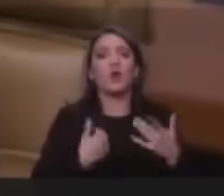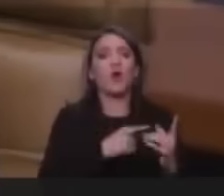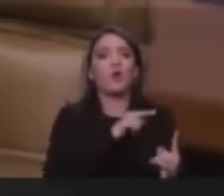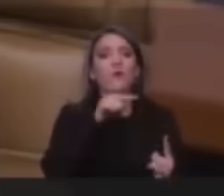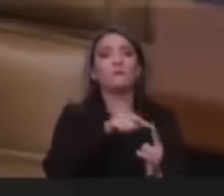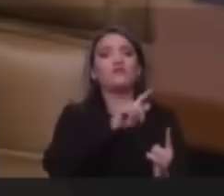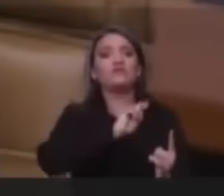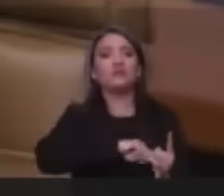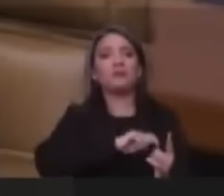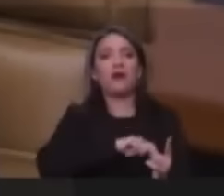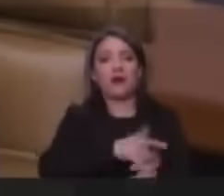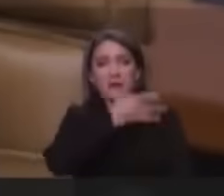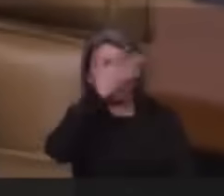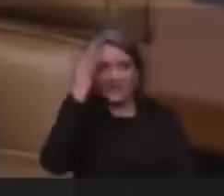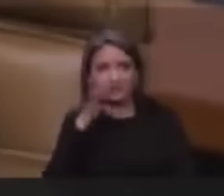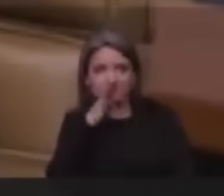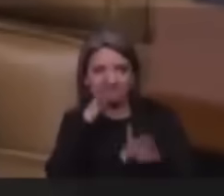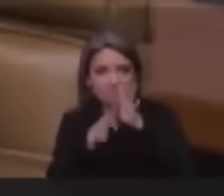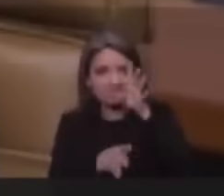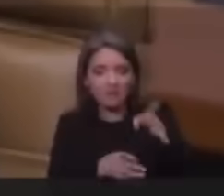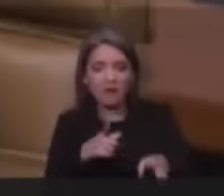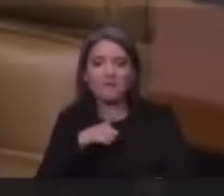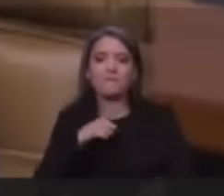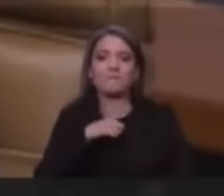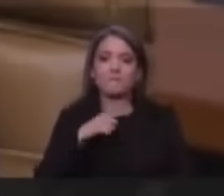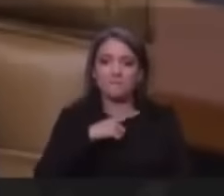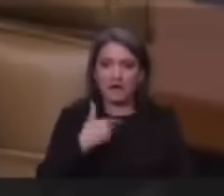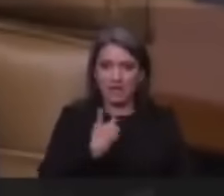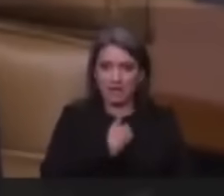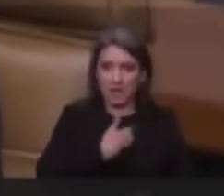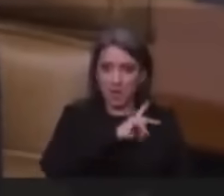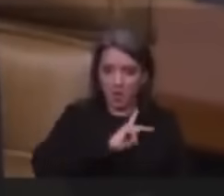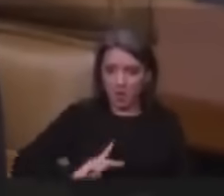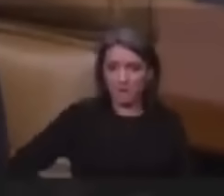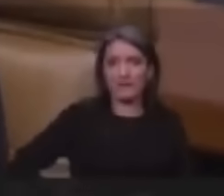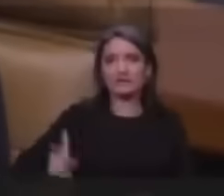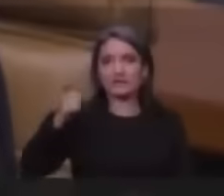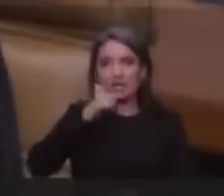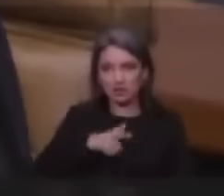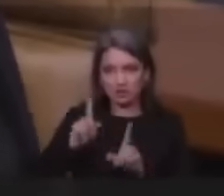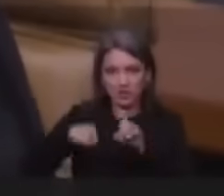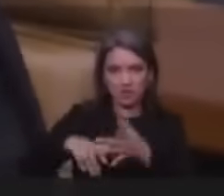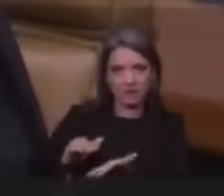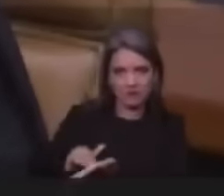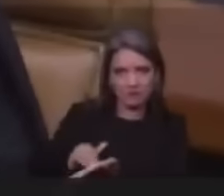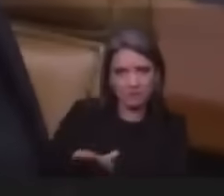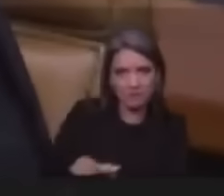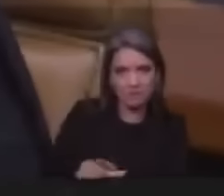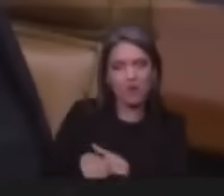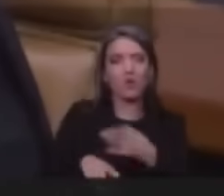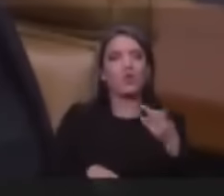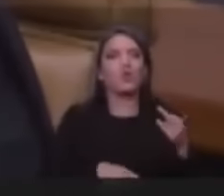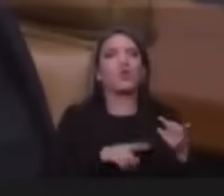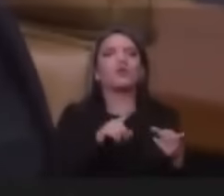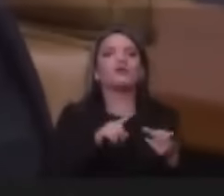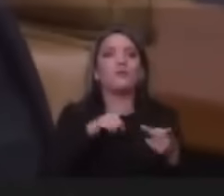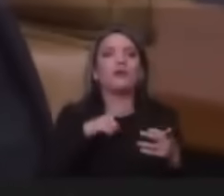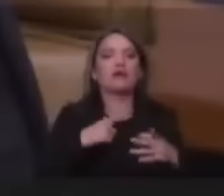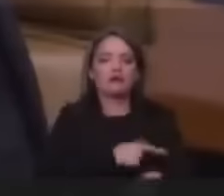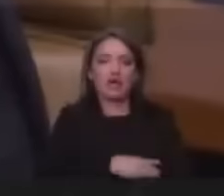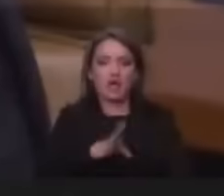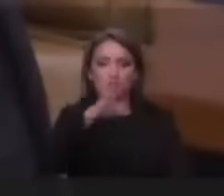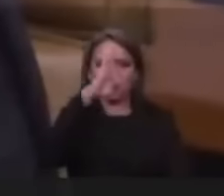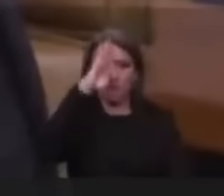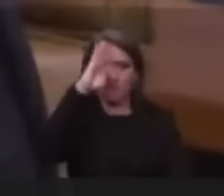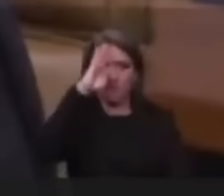é direcionado a derrubada do governo impuçado a ruptura institucional com intervenção é